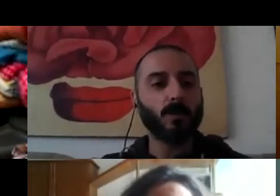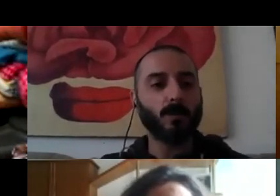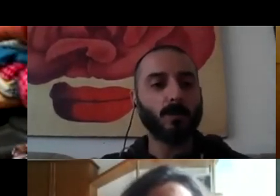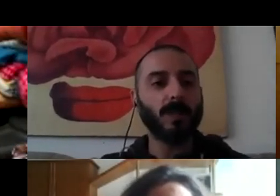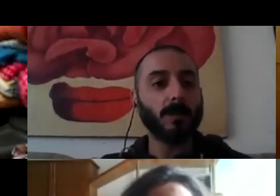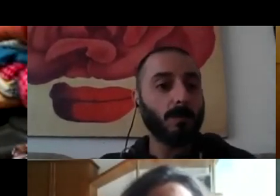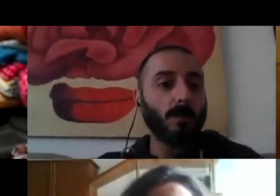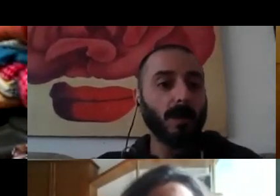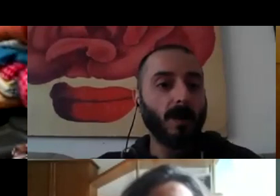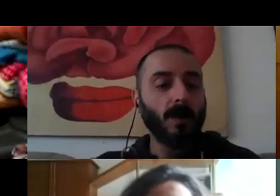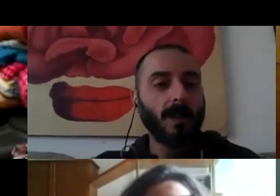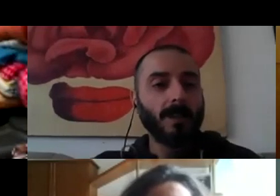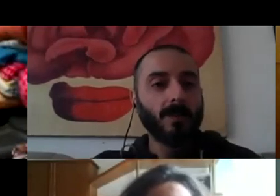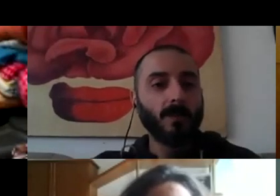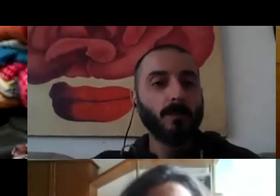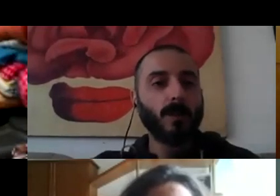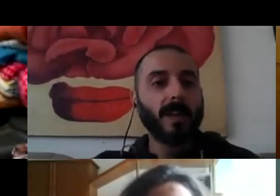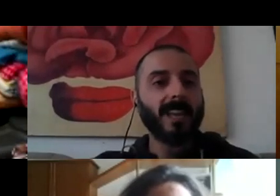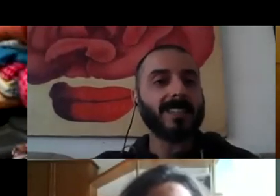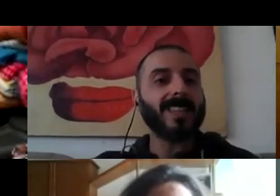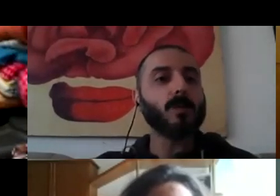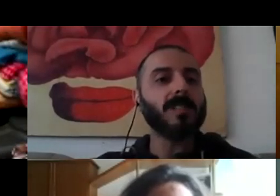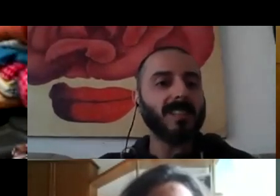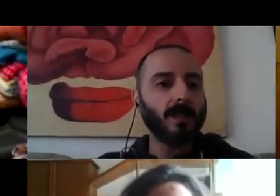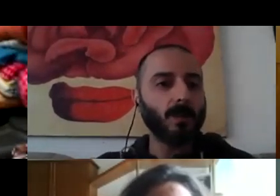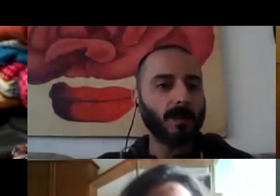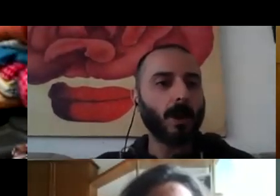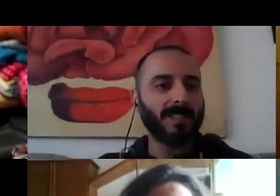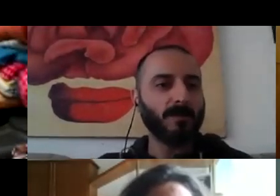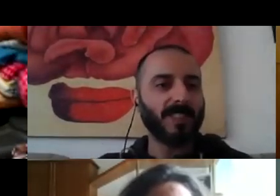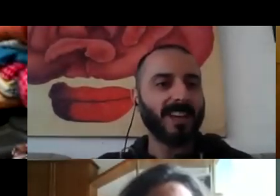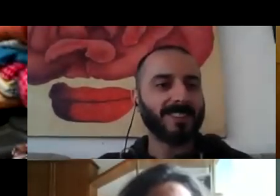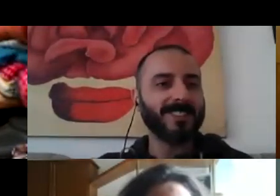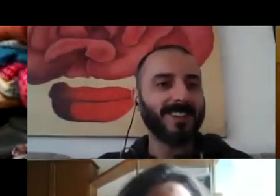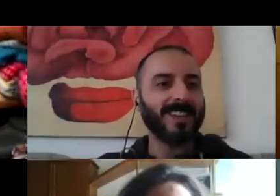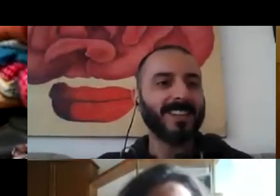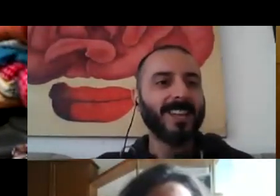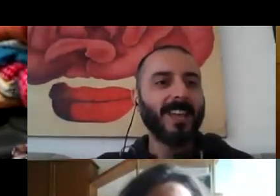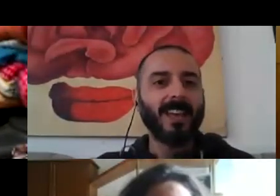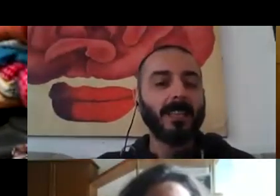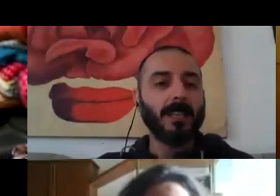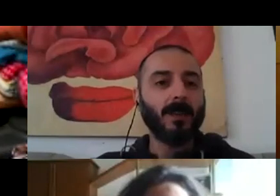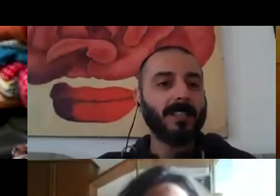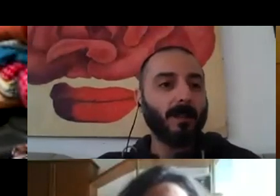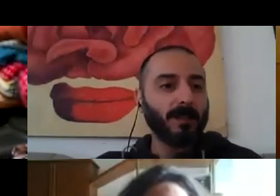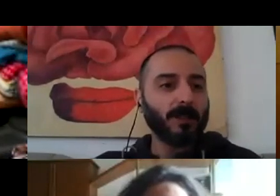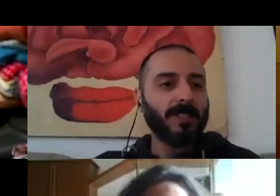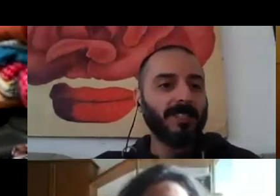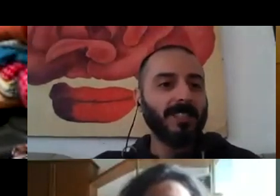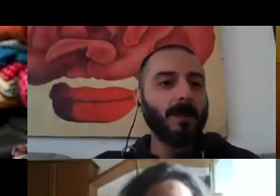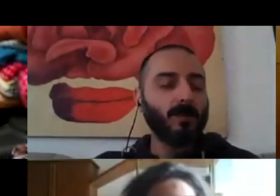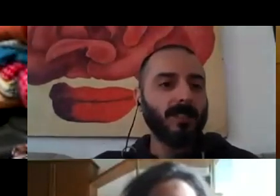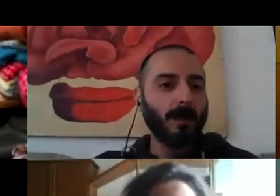e o William, na minha opinião, no fundo é essa ausência de uma normatividade, não é? E talvez